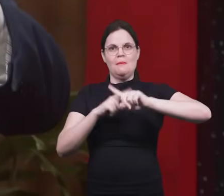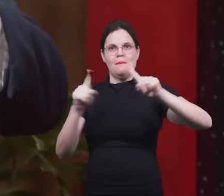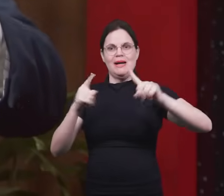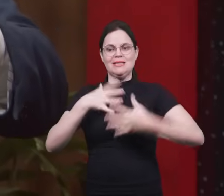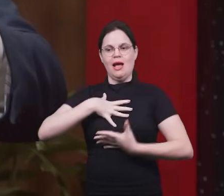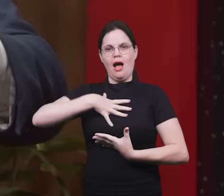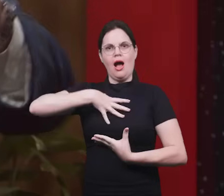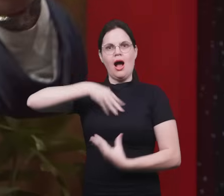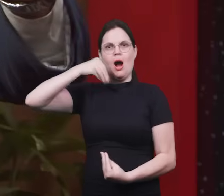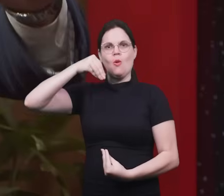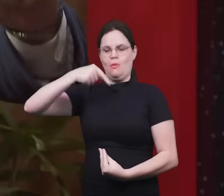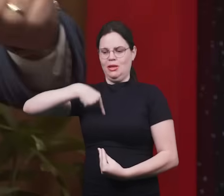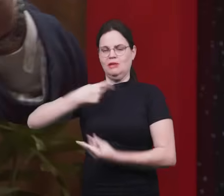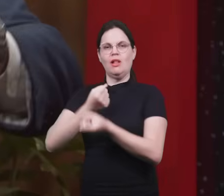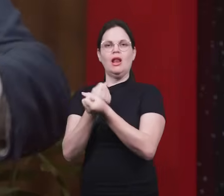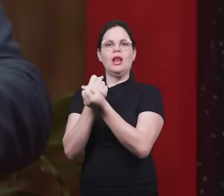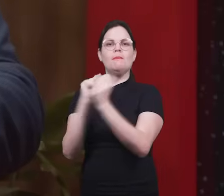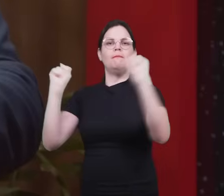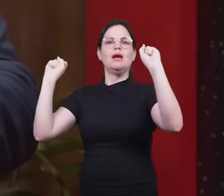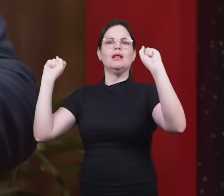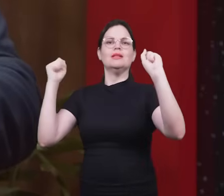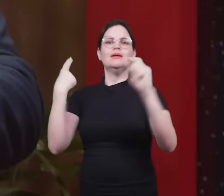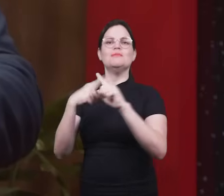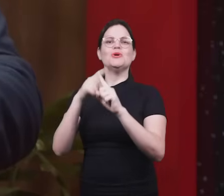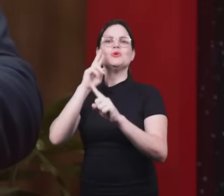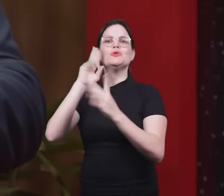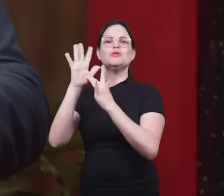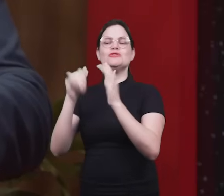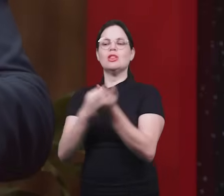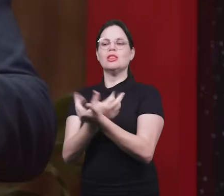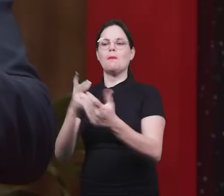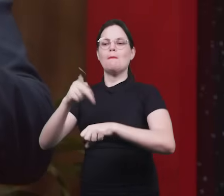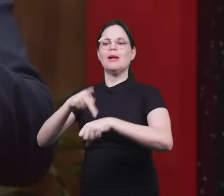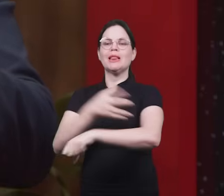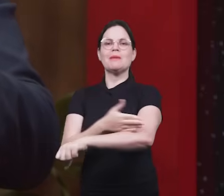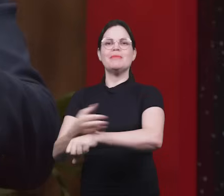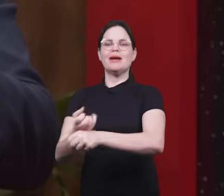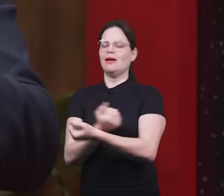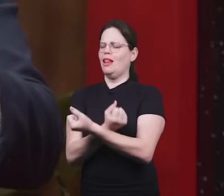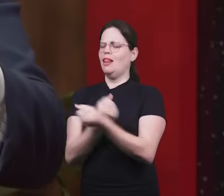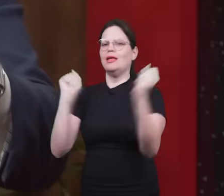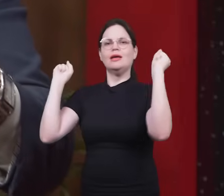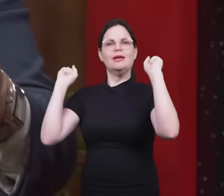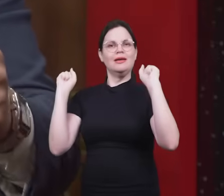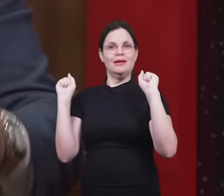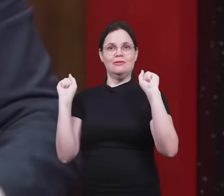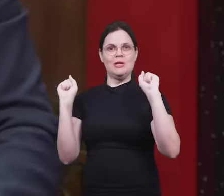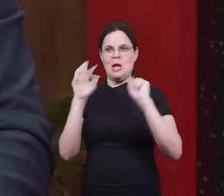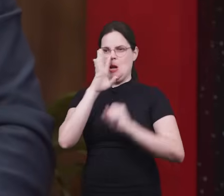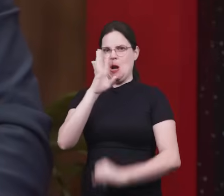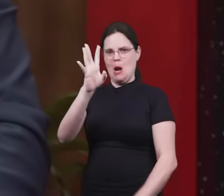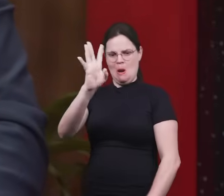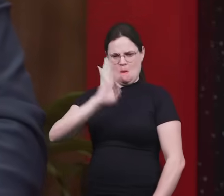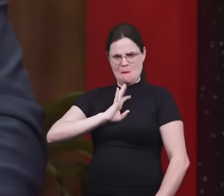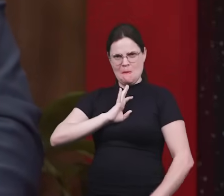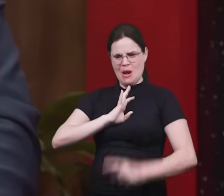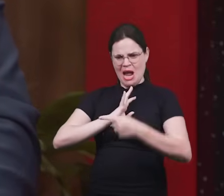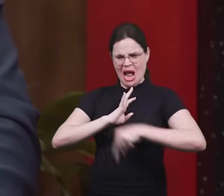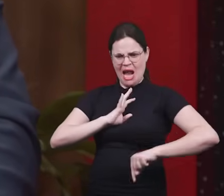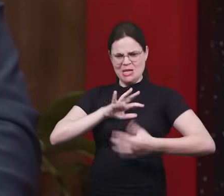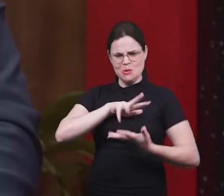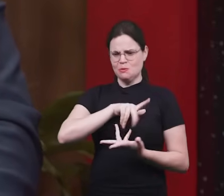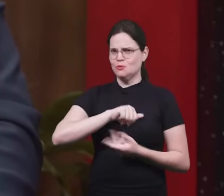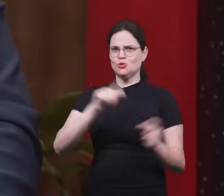está nas mãos de Jesus Glória a Deus. absolve. Glória a Deus. Ou seja, nós não recebemos a condenação do mundo, mas recebemos